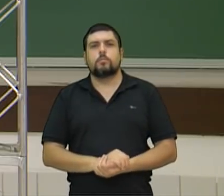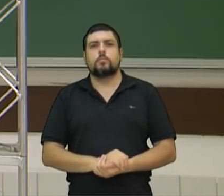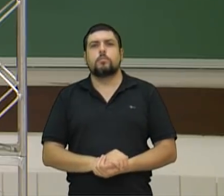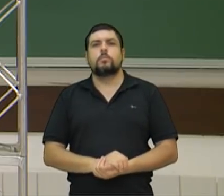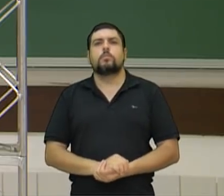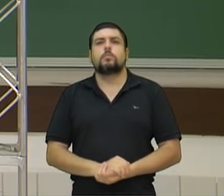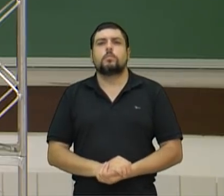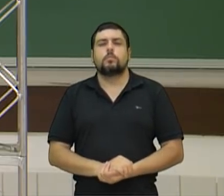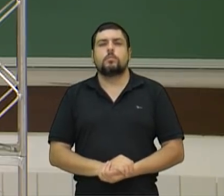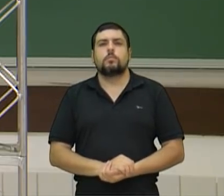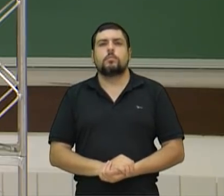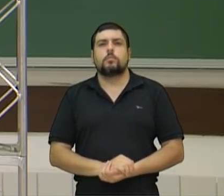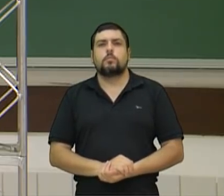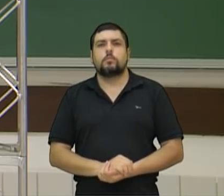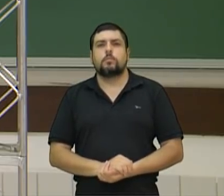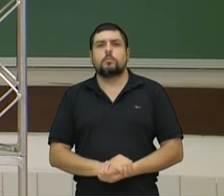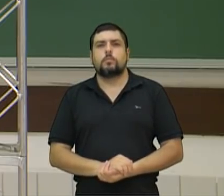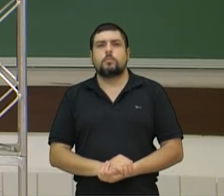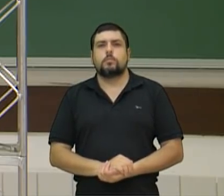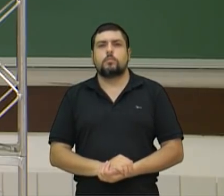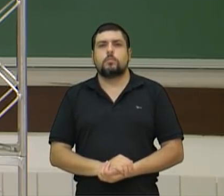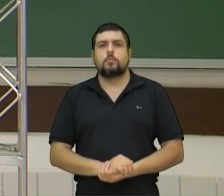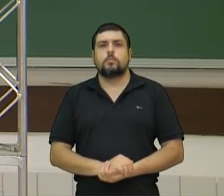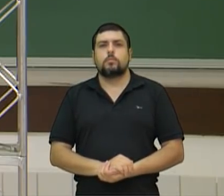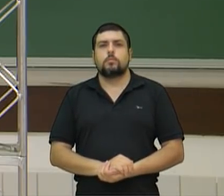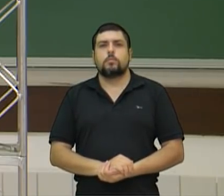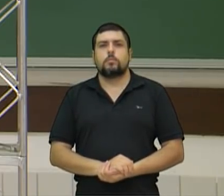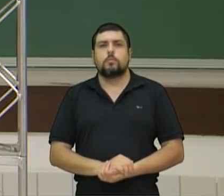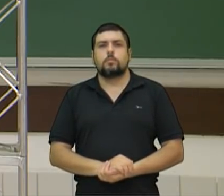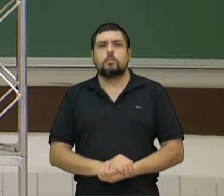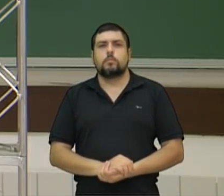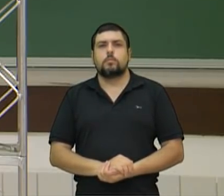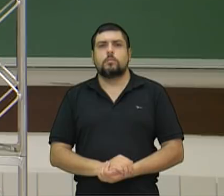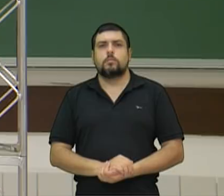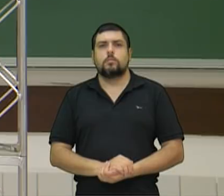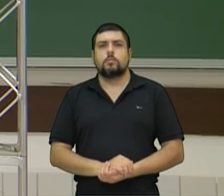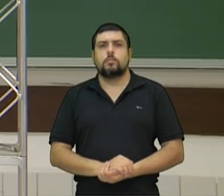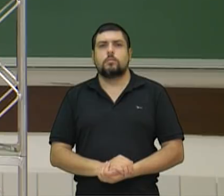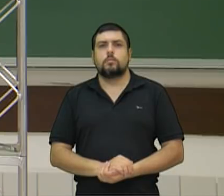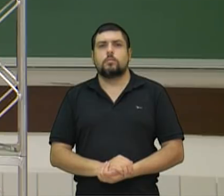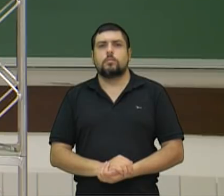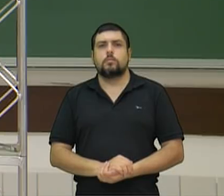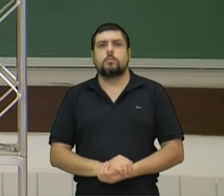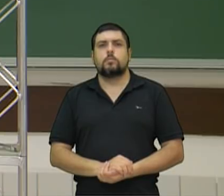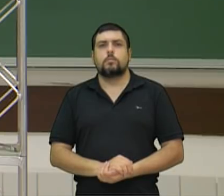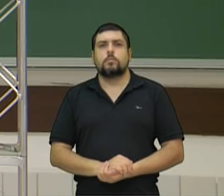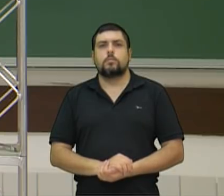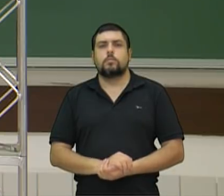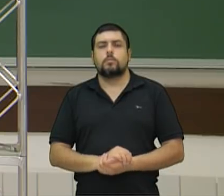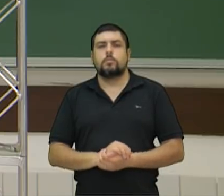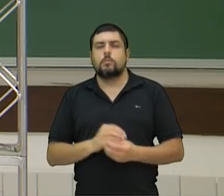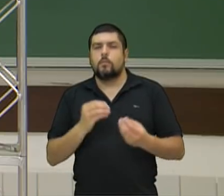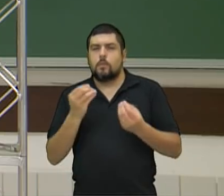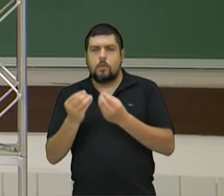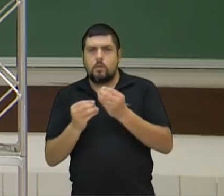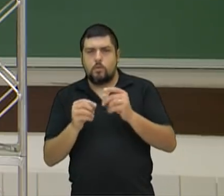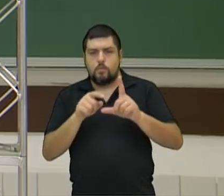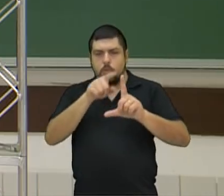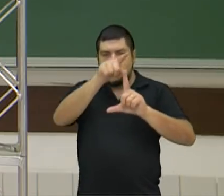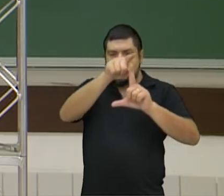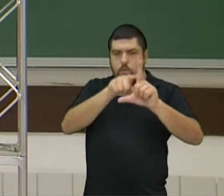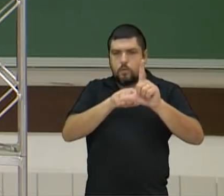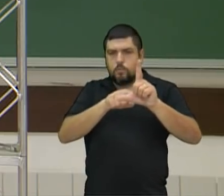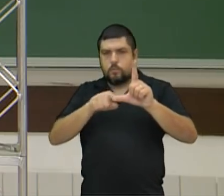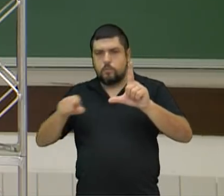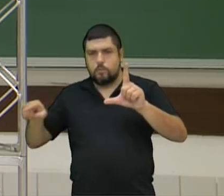valores que nós vamos usar no eixo x e no eixo y são dados pelas coordenadas dos pontos, tá? Então, aqui no